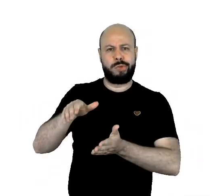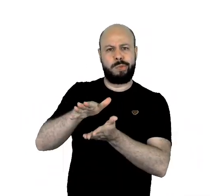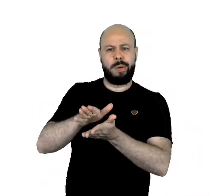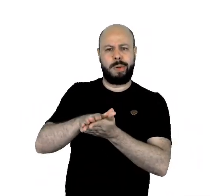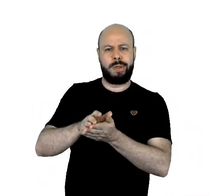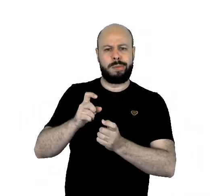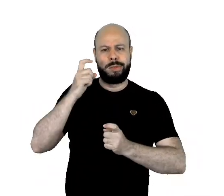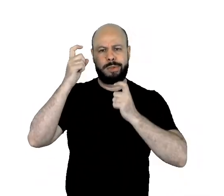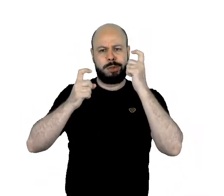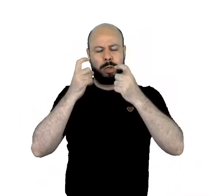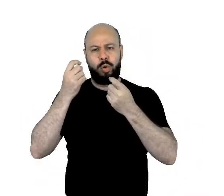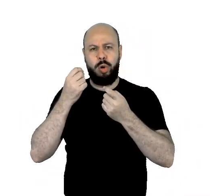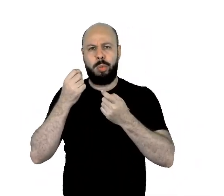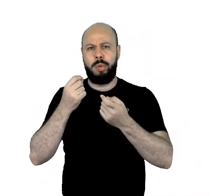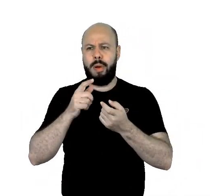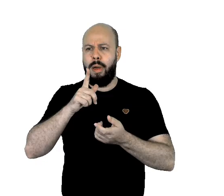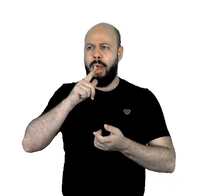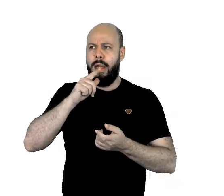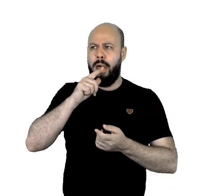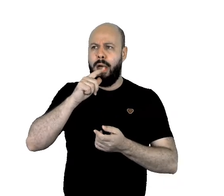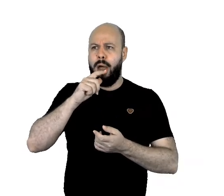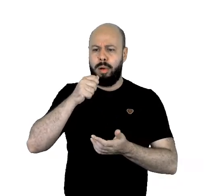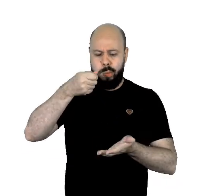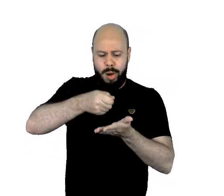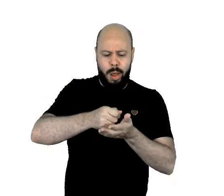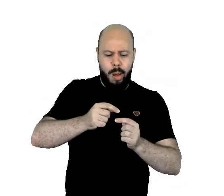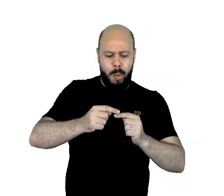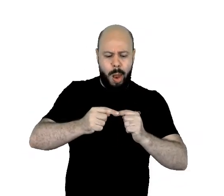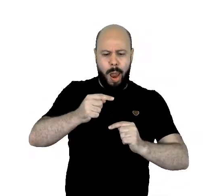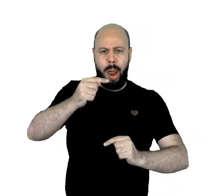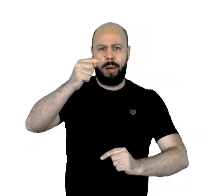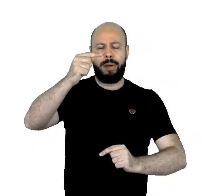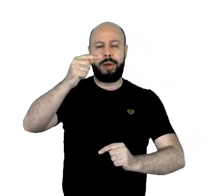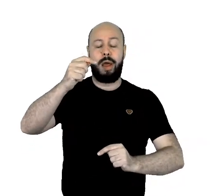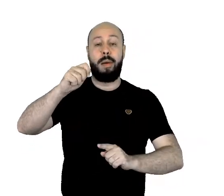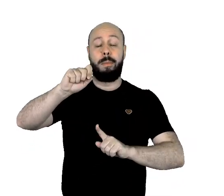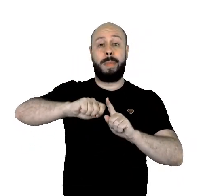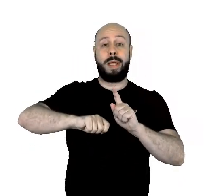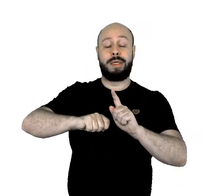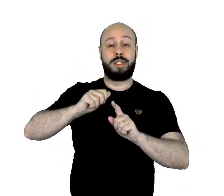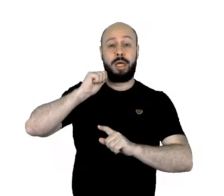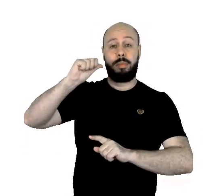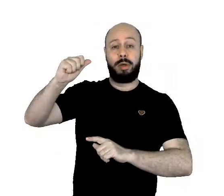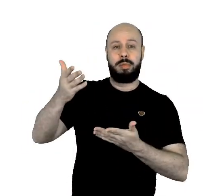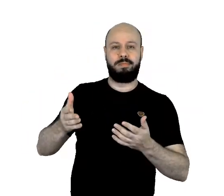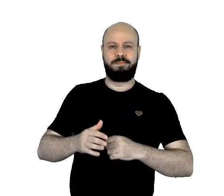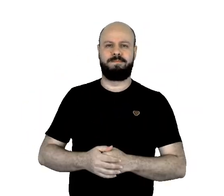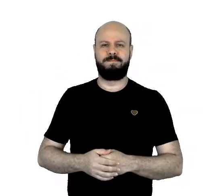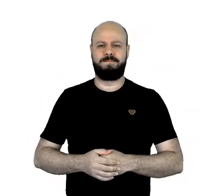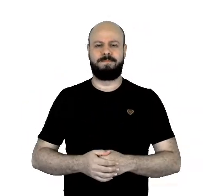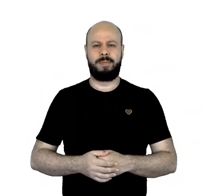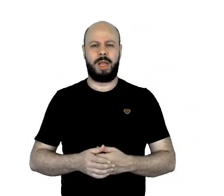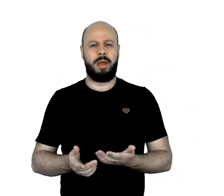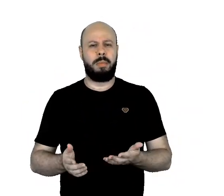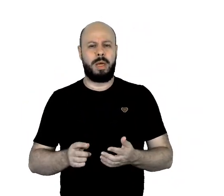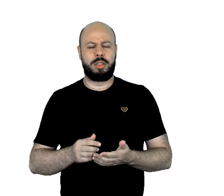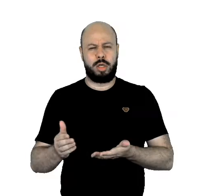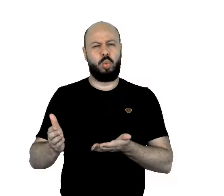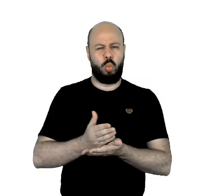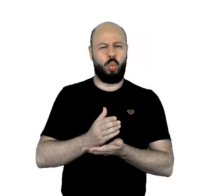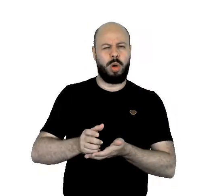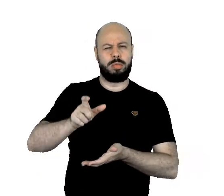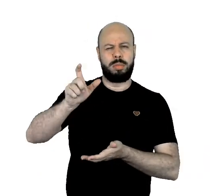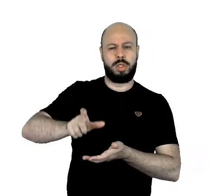nas contas de água que receberam neste mês de abril. Além disso, algumas pessoas